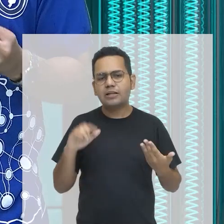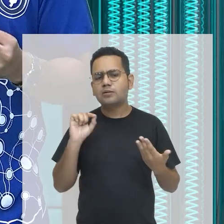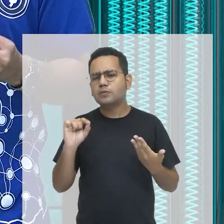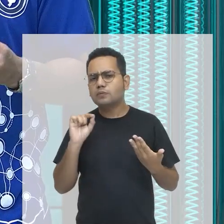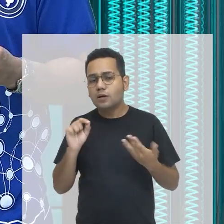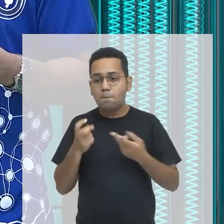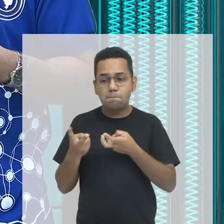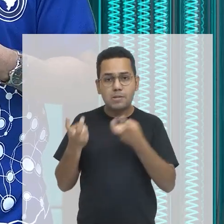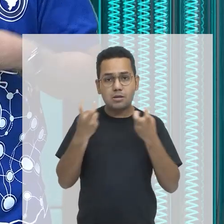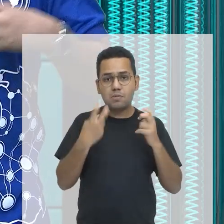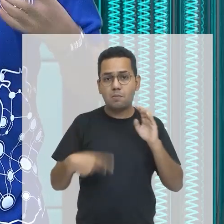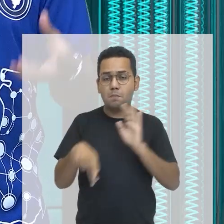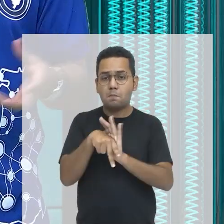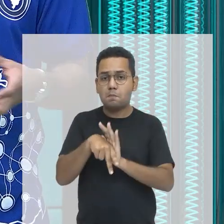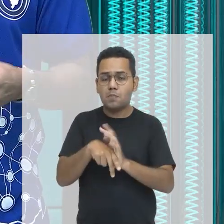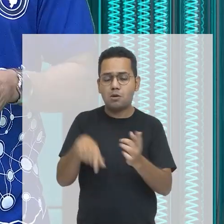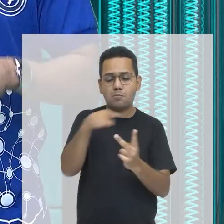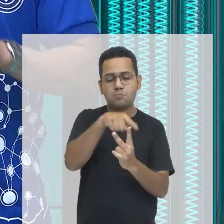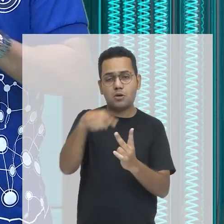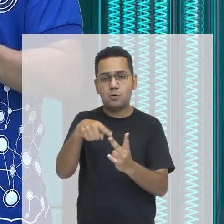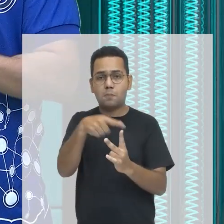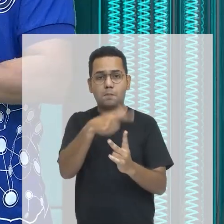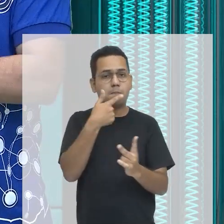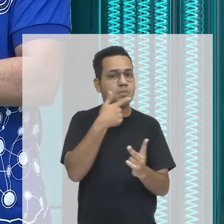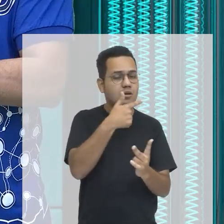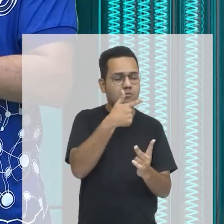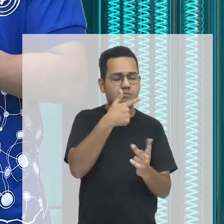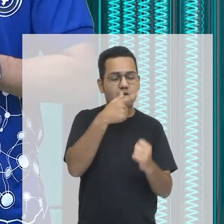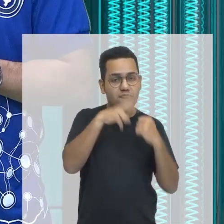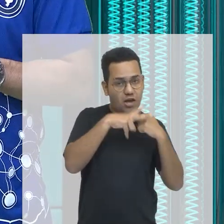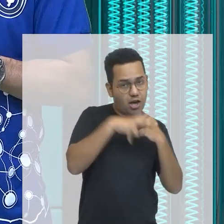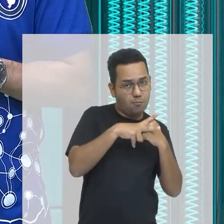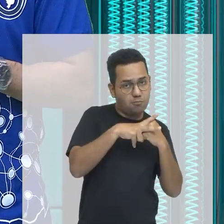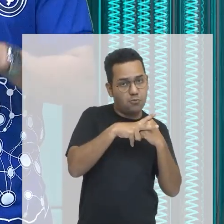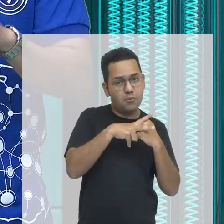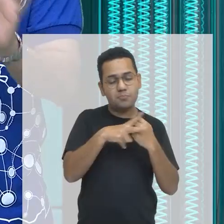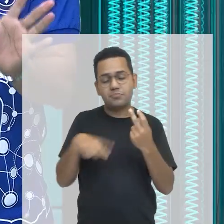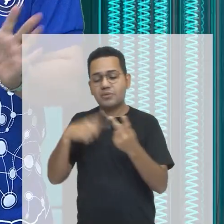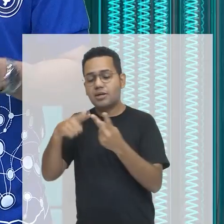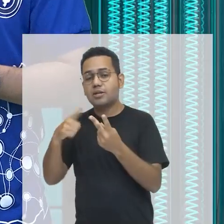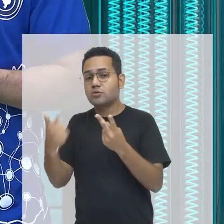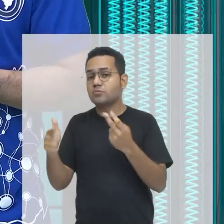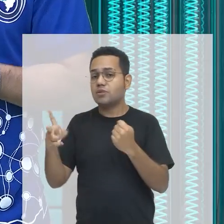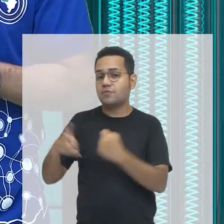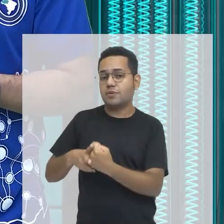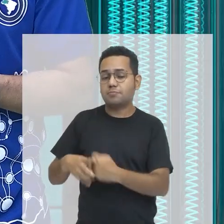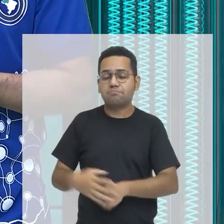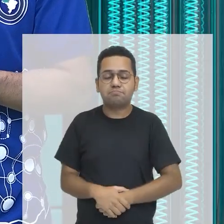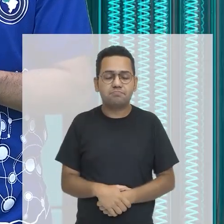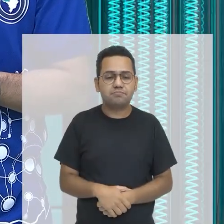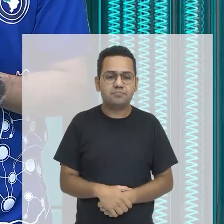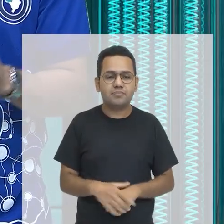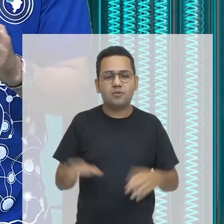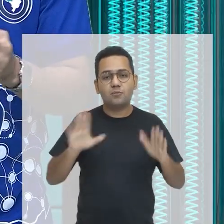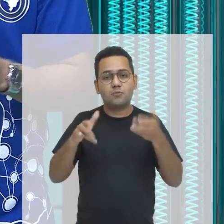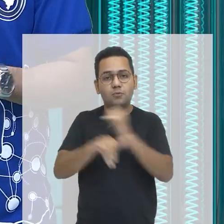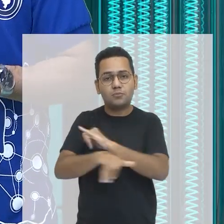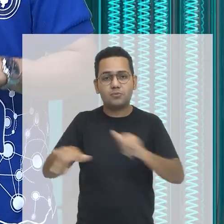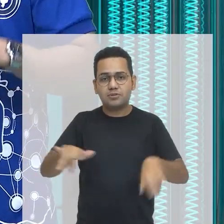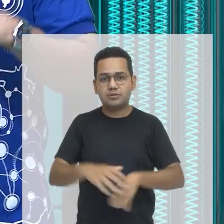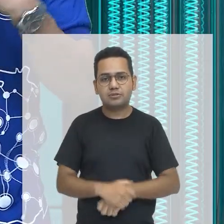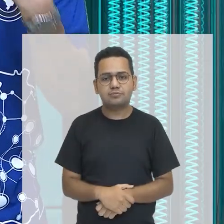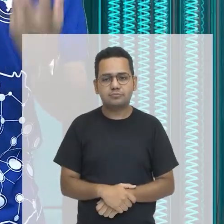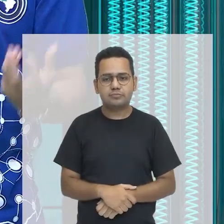nós utilizamos de linguagem verbal e não verbal, só que mais voltada aí, um pouco mais voltada para a publicidade, né, quais são